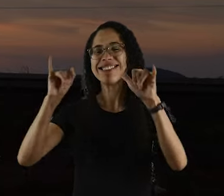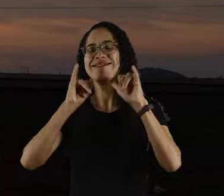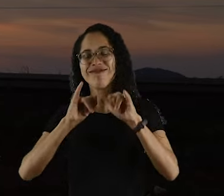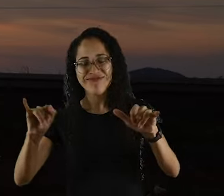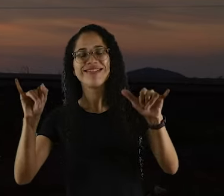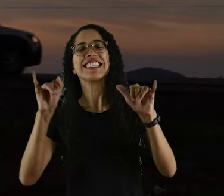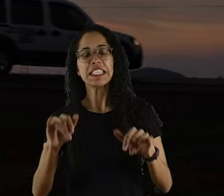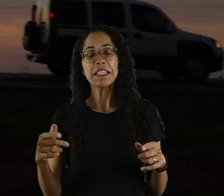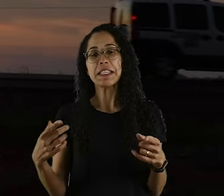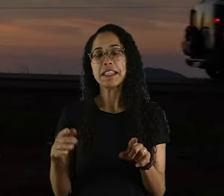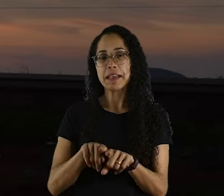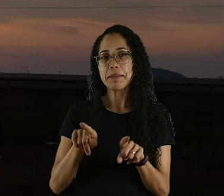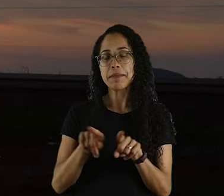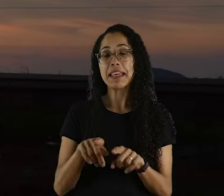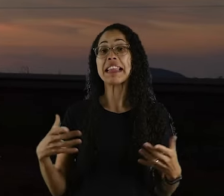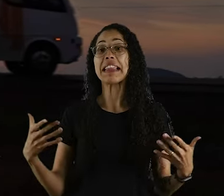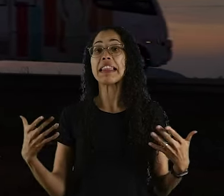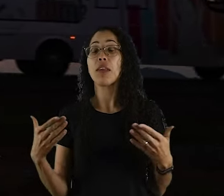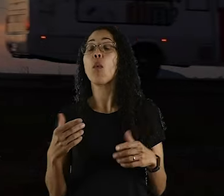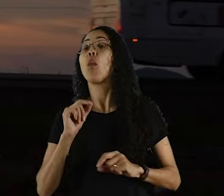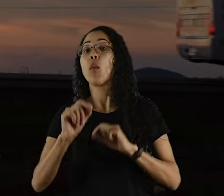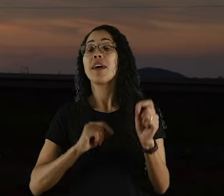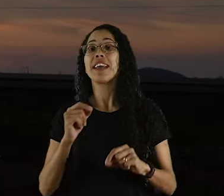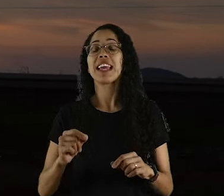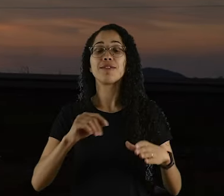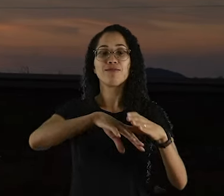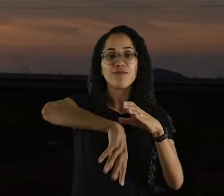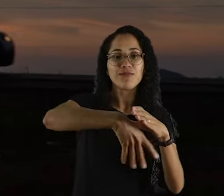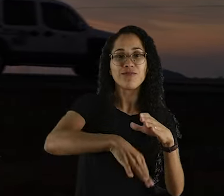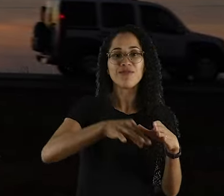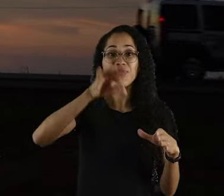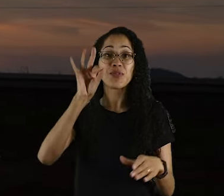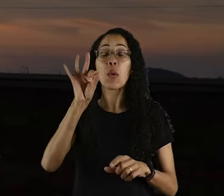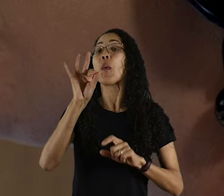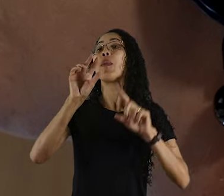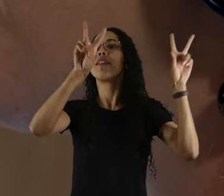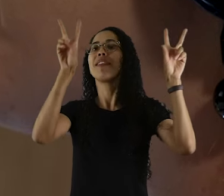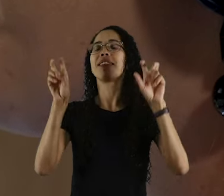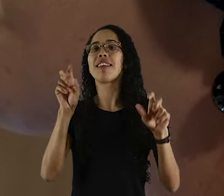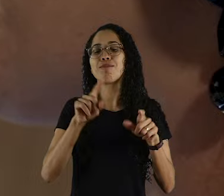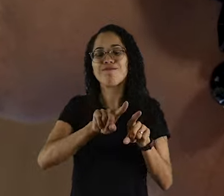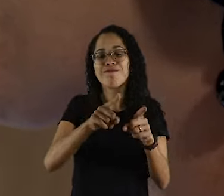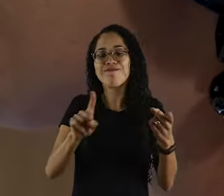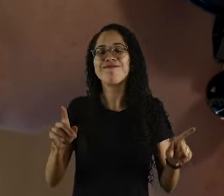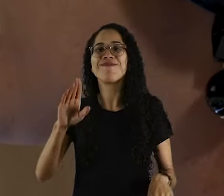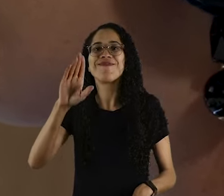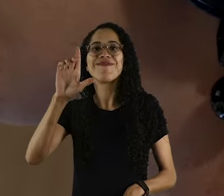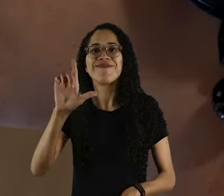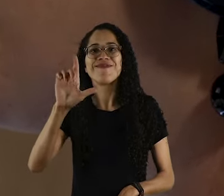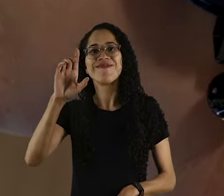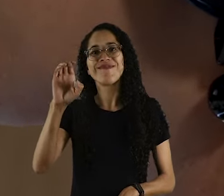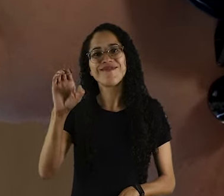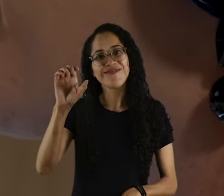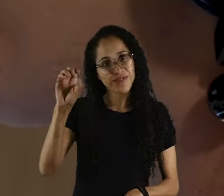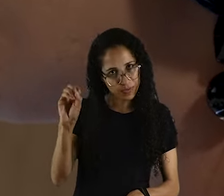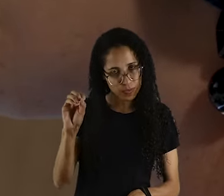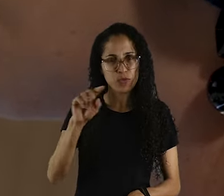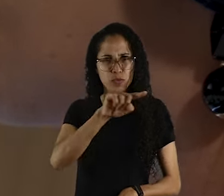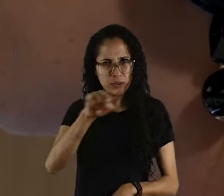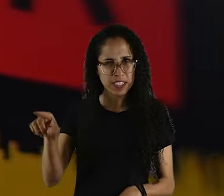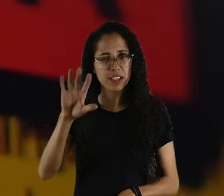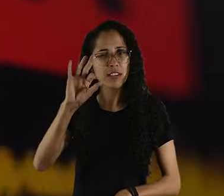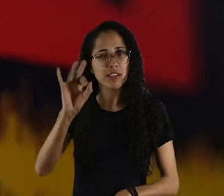na cidade, né? E hoje também tem o super sorteio da churrascada do Léo. Conta pra mim, vocês já anotaram todas as